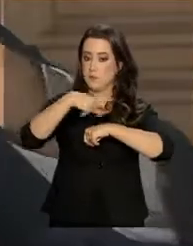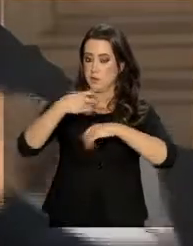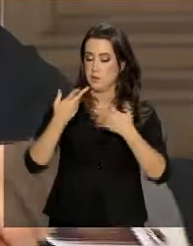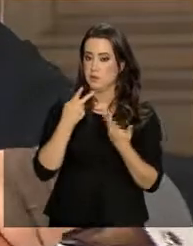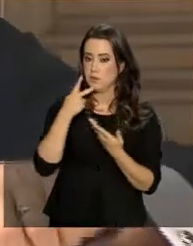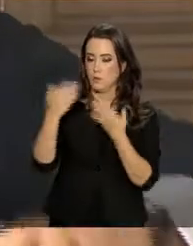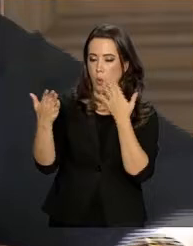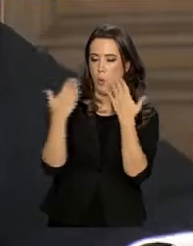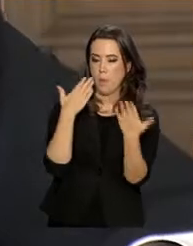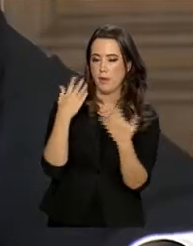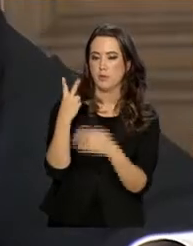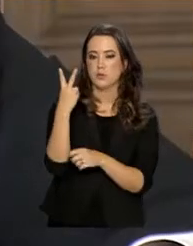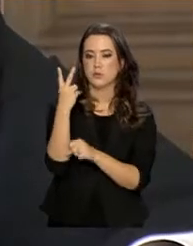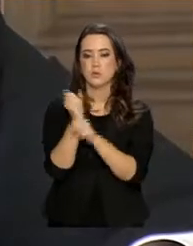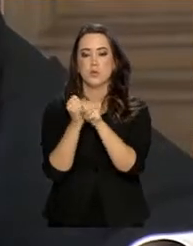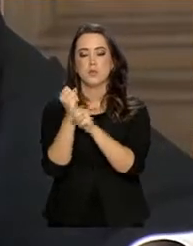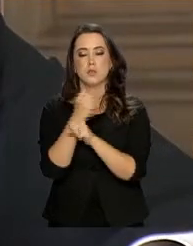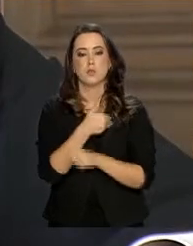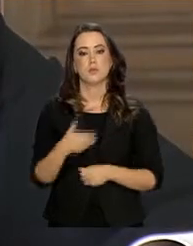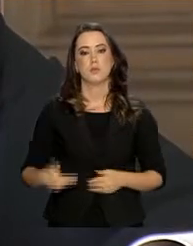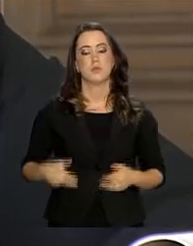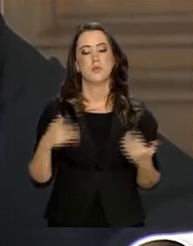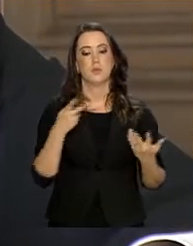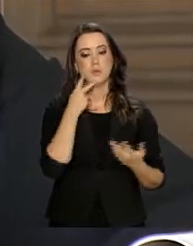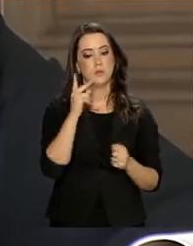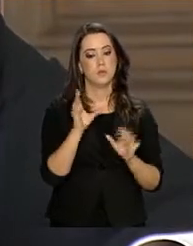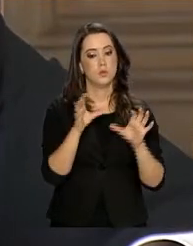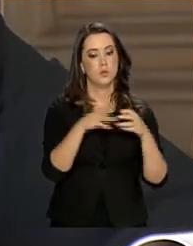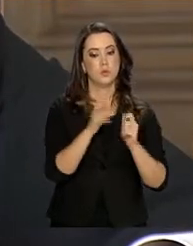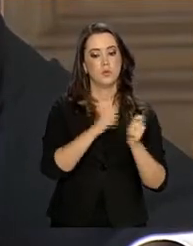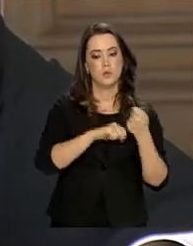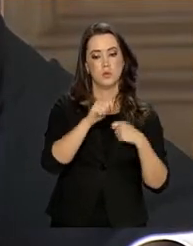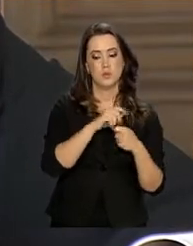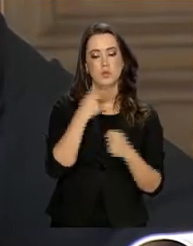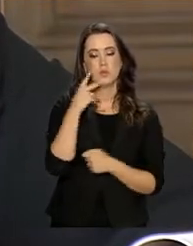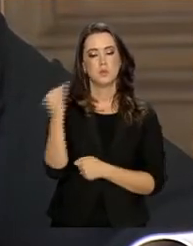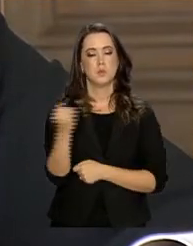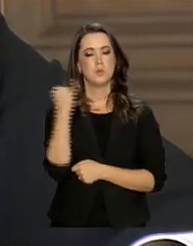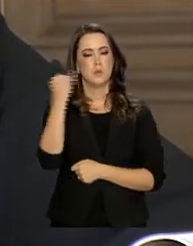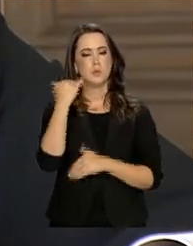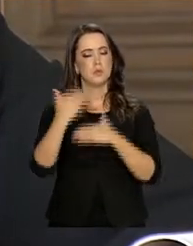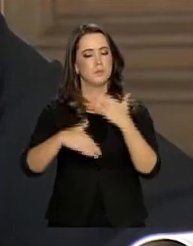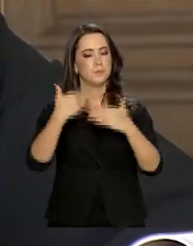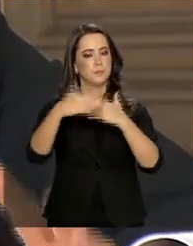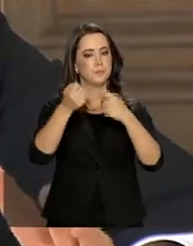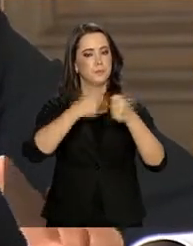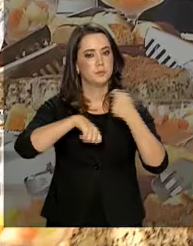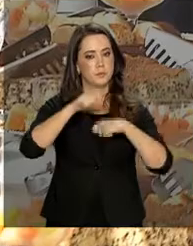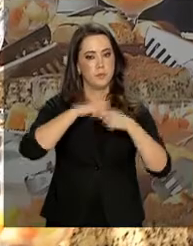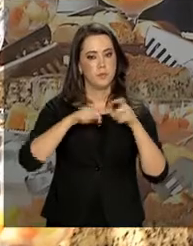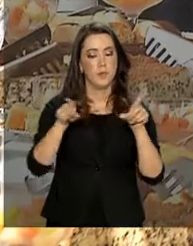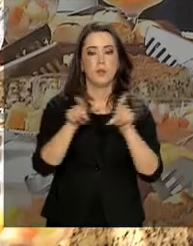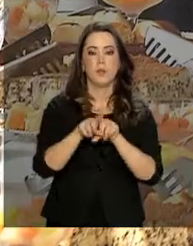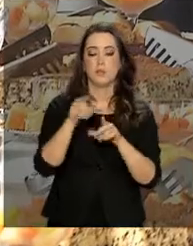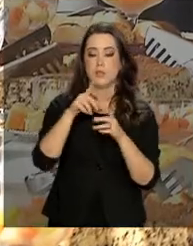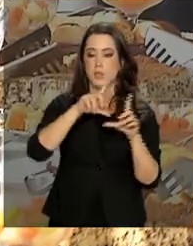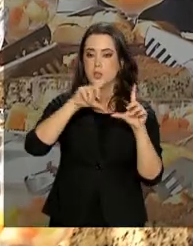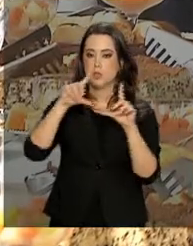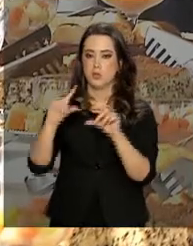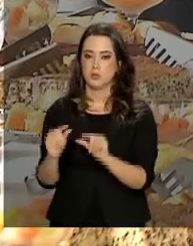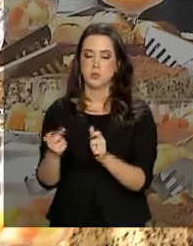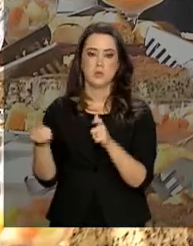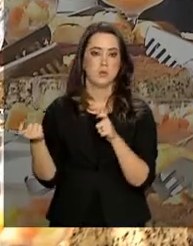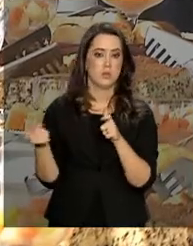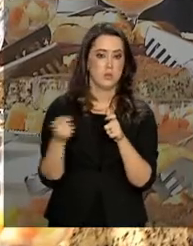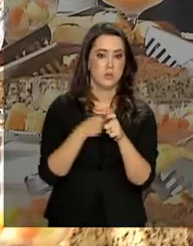um balanço de 2 anos do governo. Na área econômica, destacou a retomada do crescimento da economia e a queda do